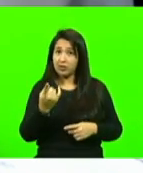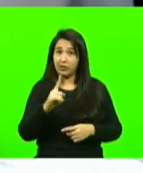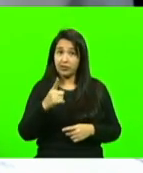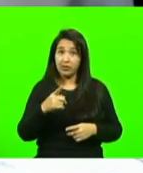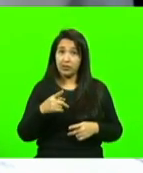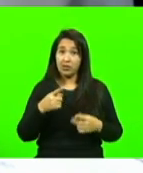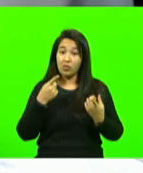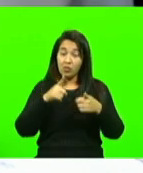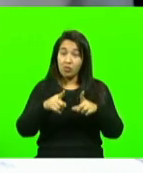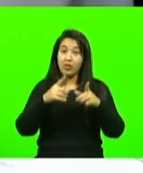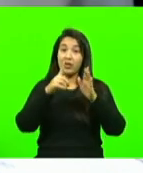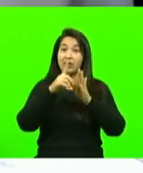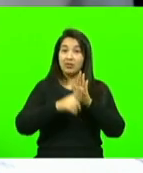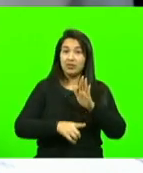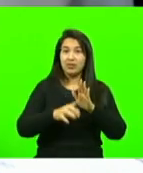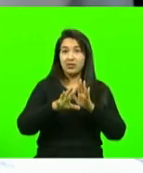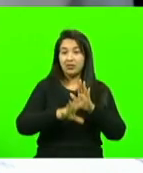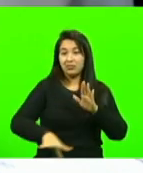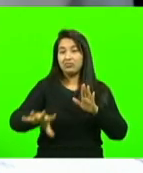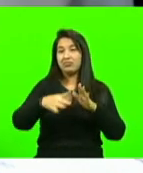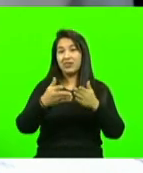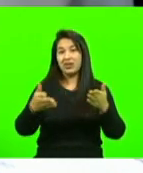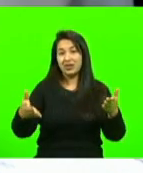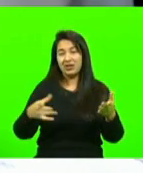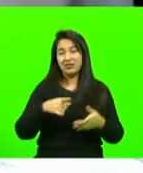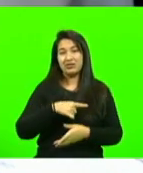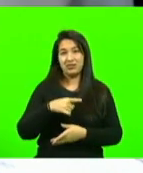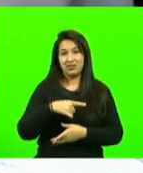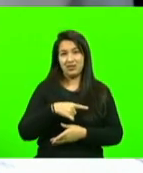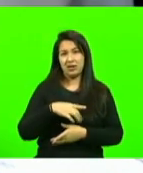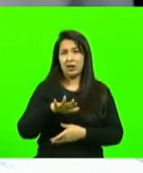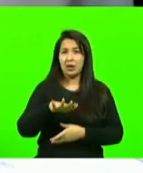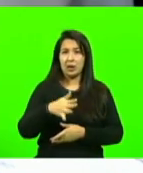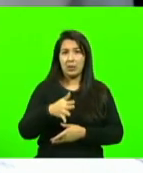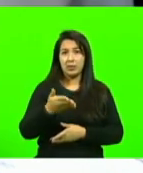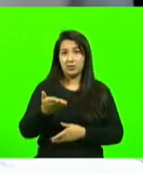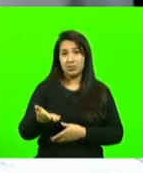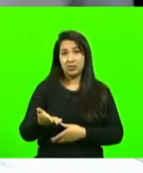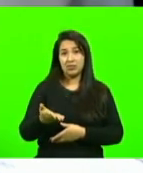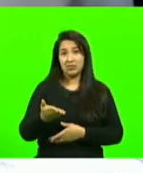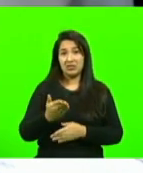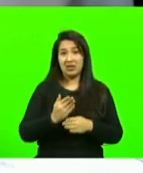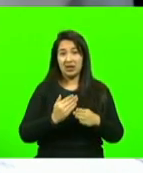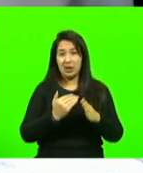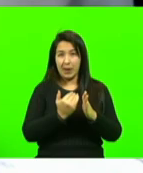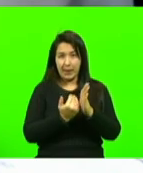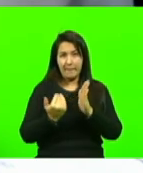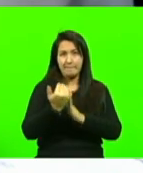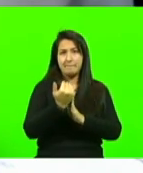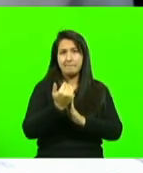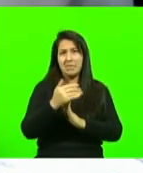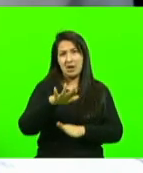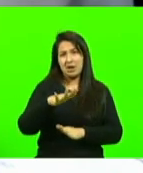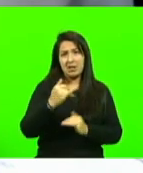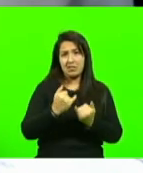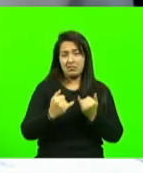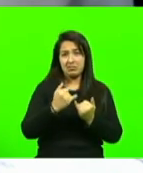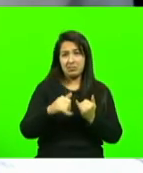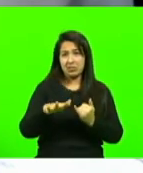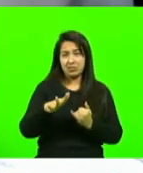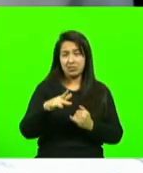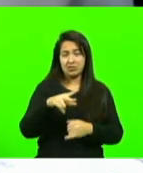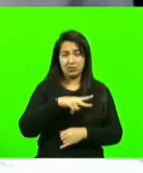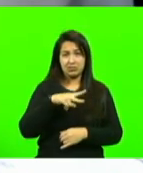tacando direitos que uma maioria recebe e que relativamente não extrapolo a média geral dos trabalhadores que toma